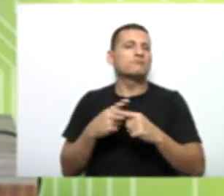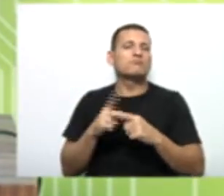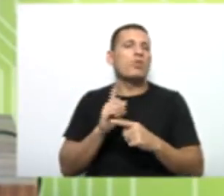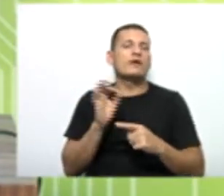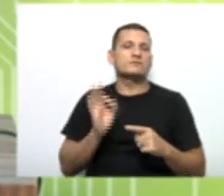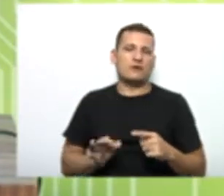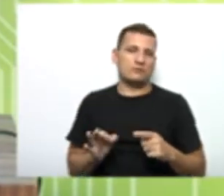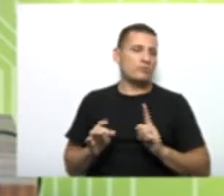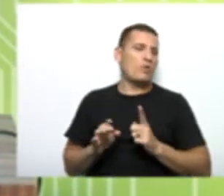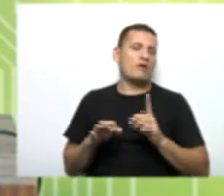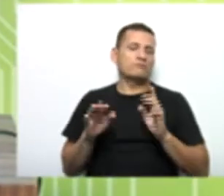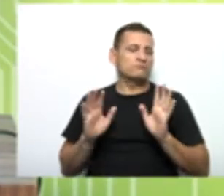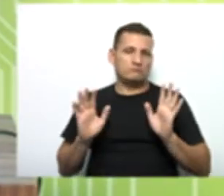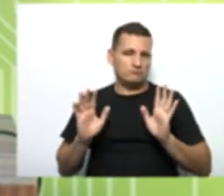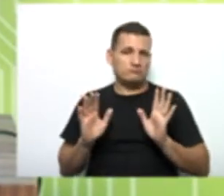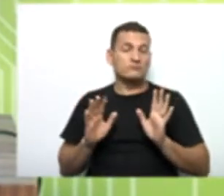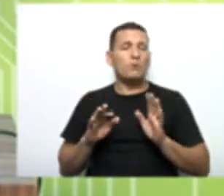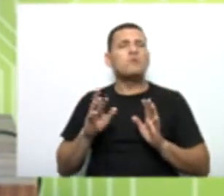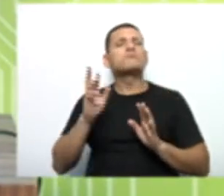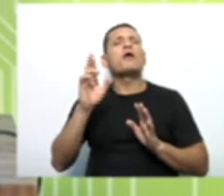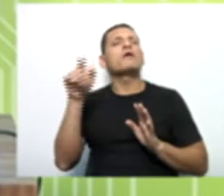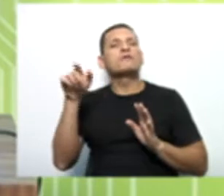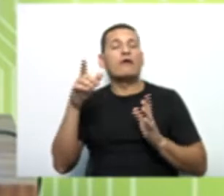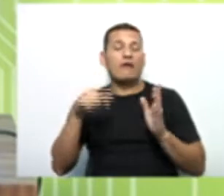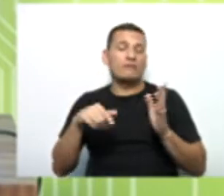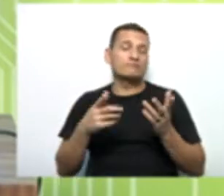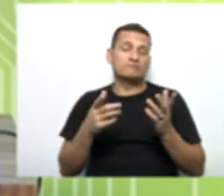que dita isso? É a moral do